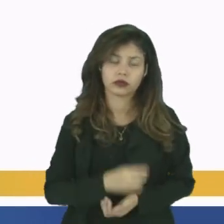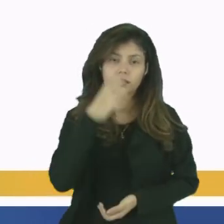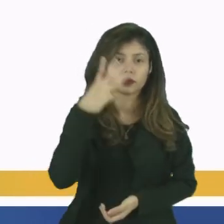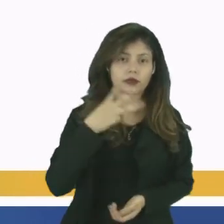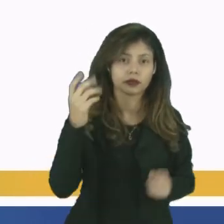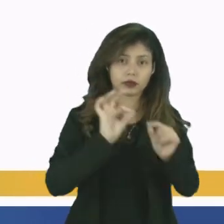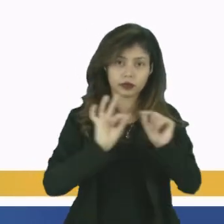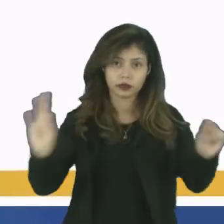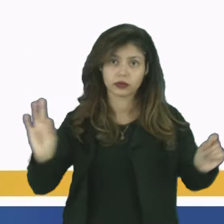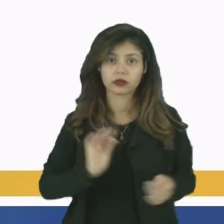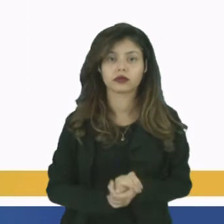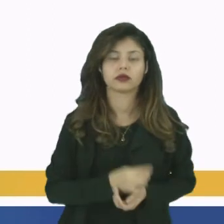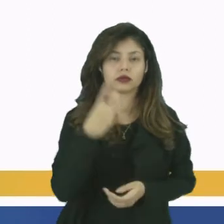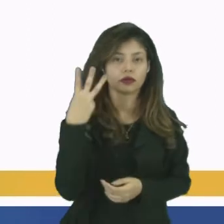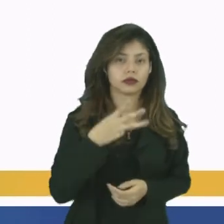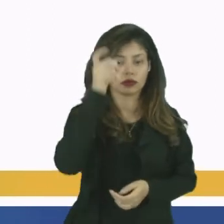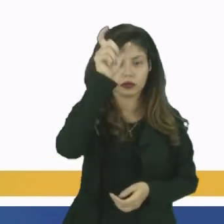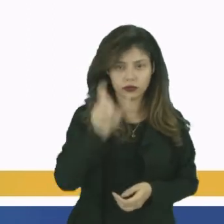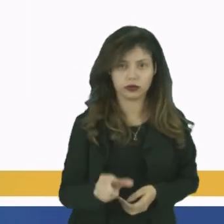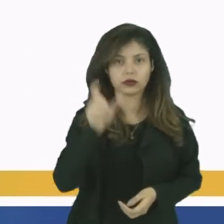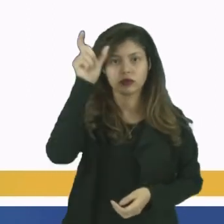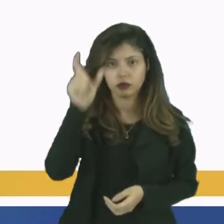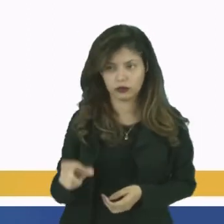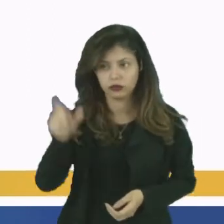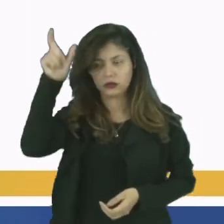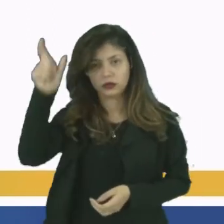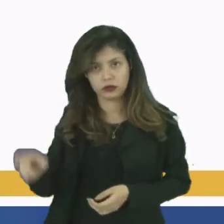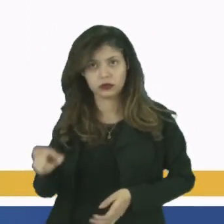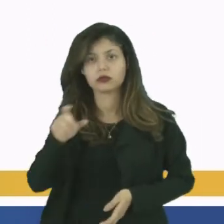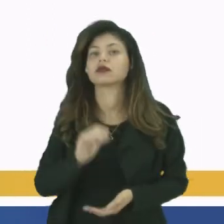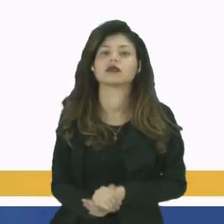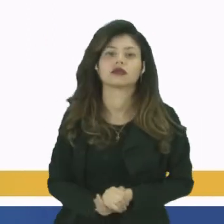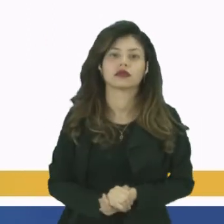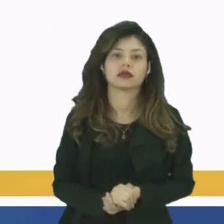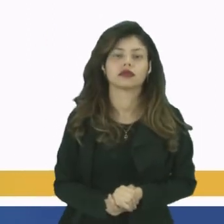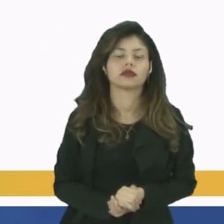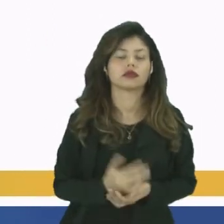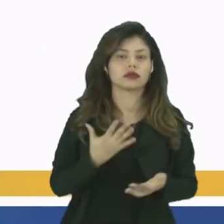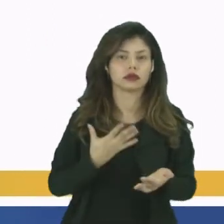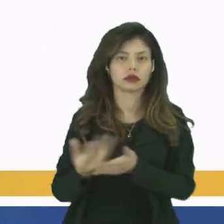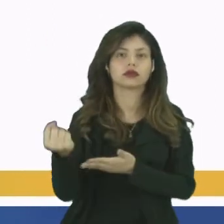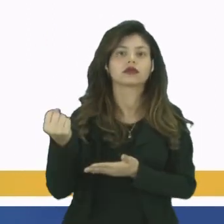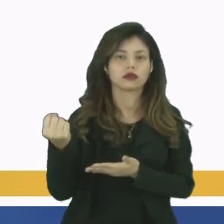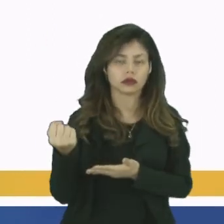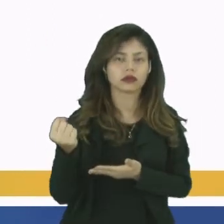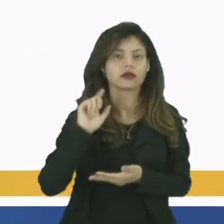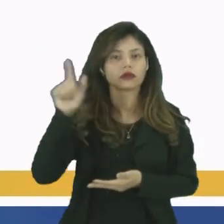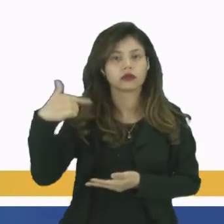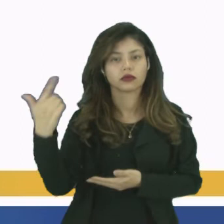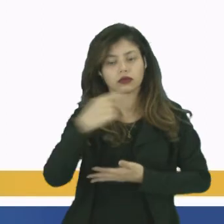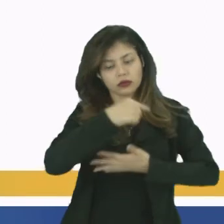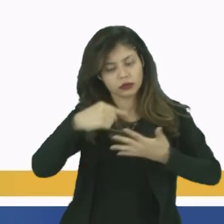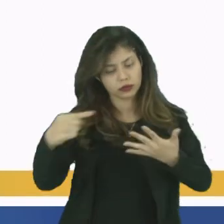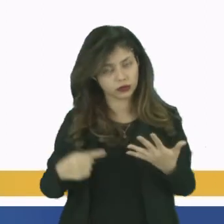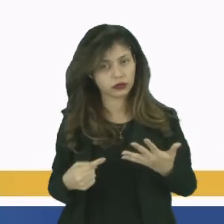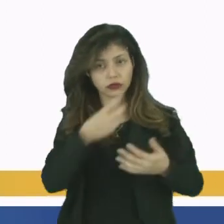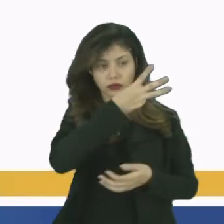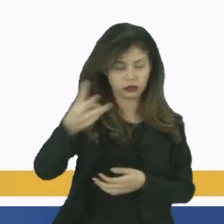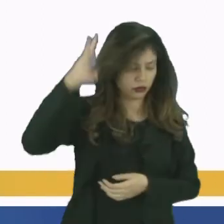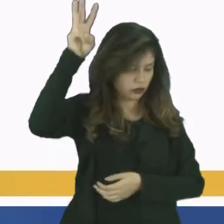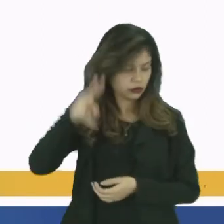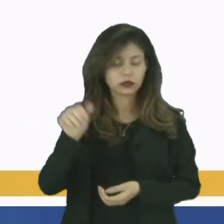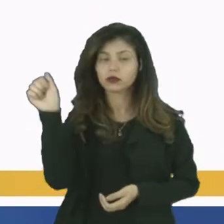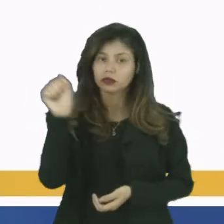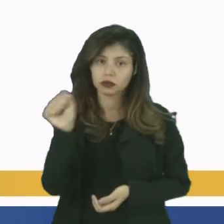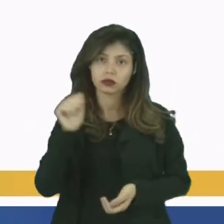terceira linha e terceira coluna, eliminando, e vai buscar os elementos da matriz A, e aí você